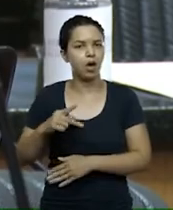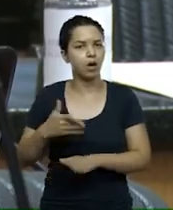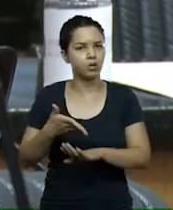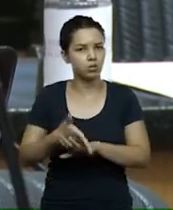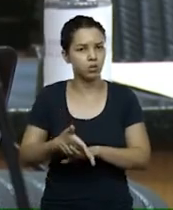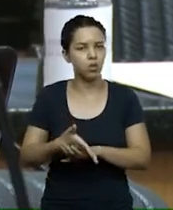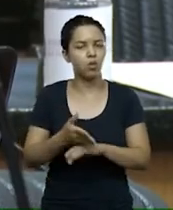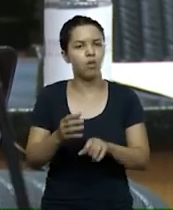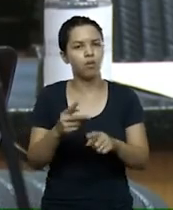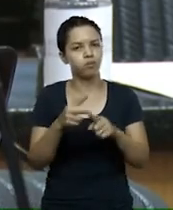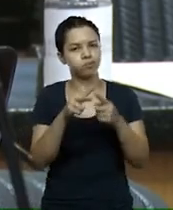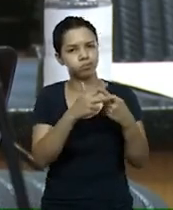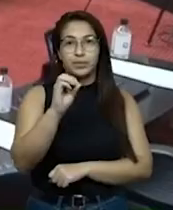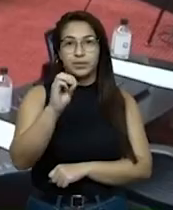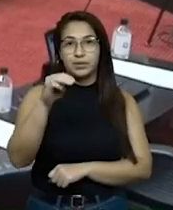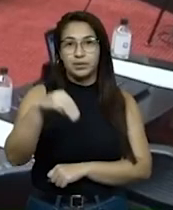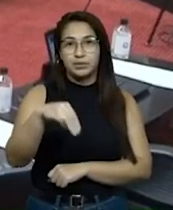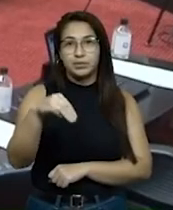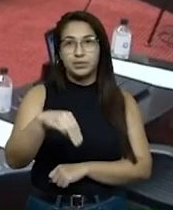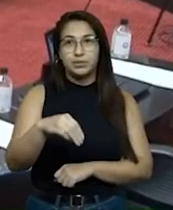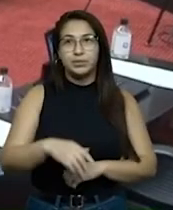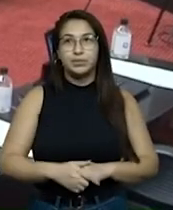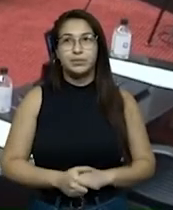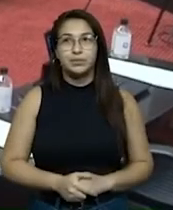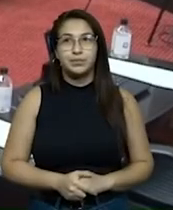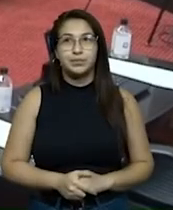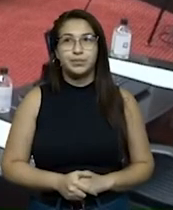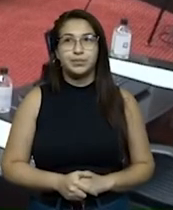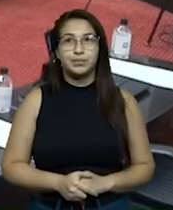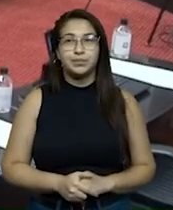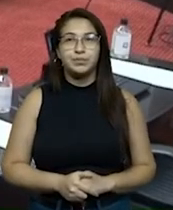dano contra o patrimônio. O projeto do